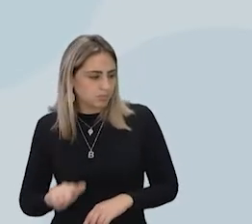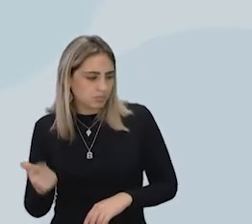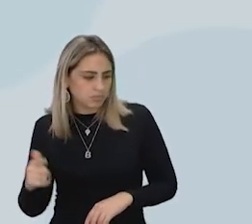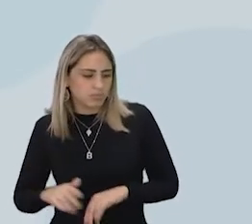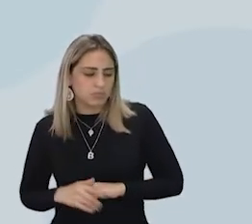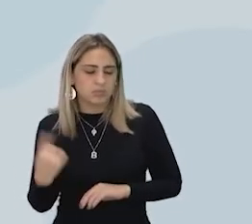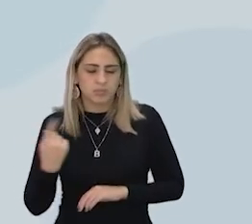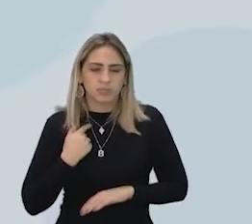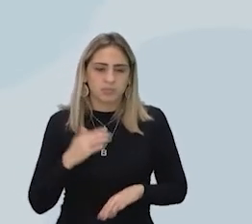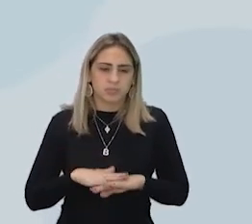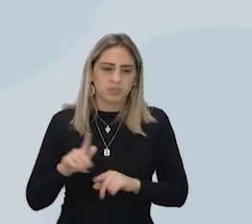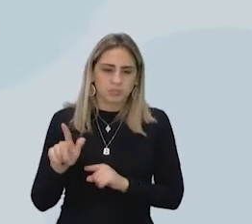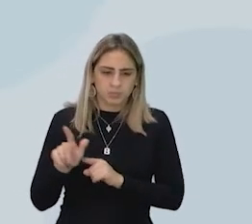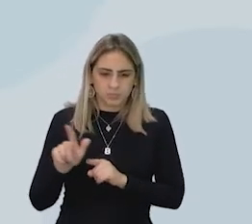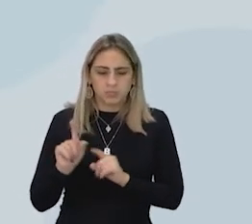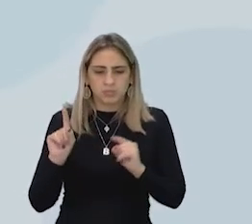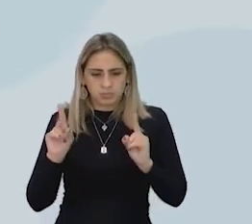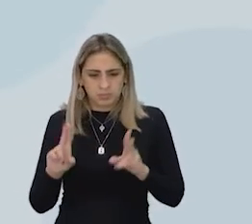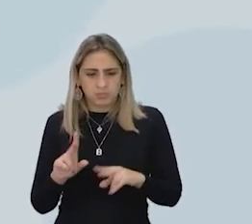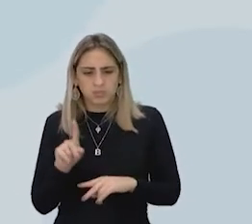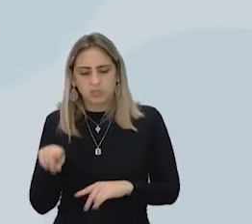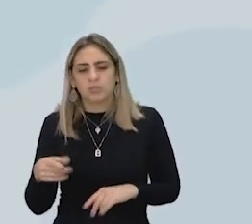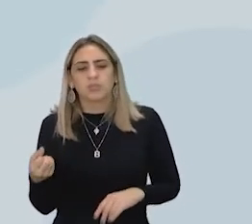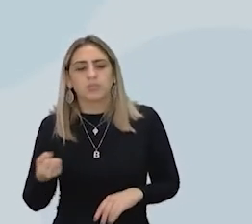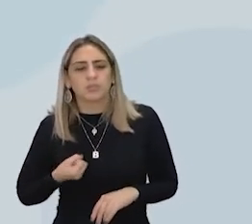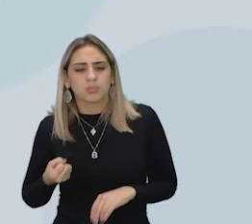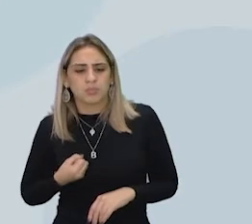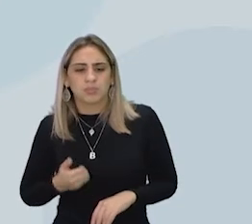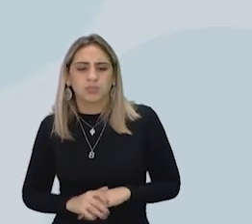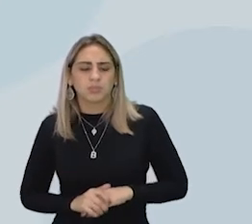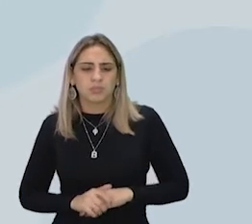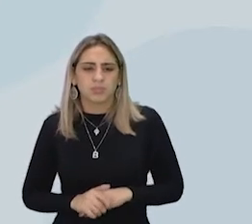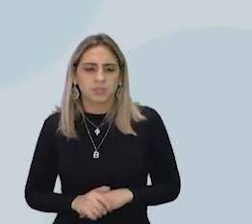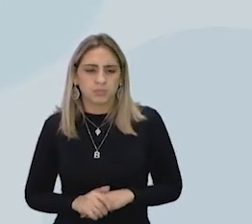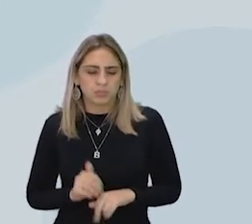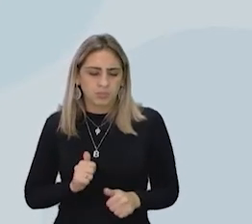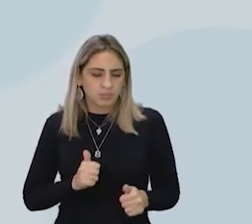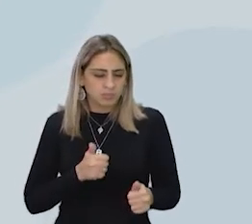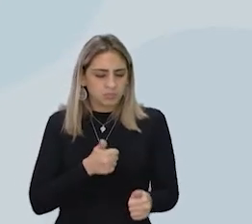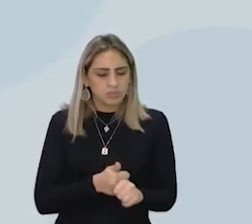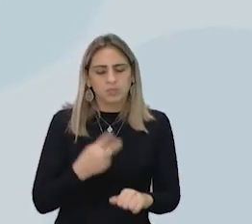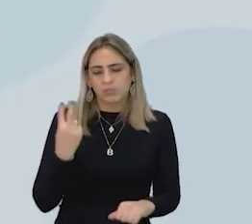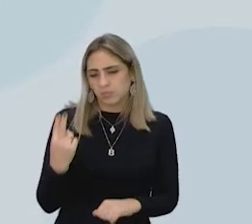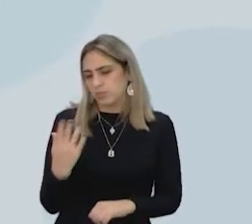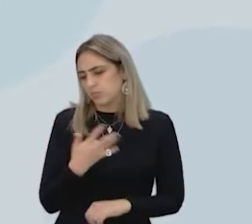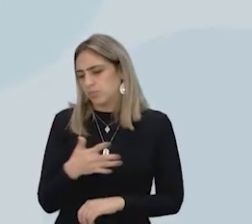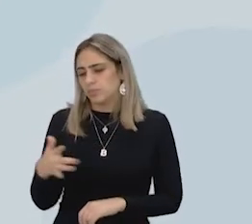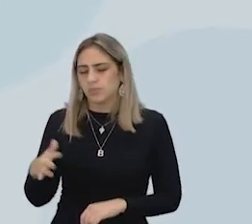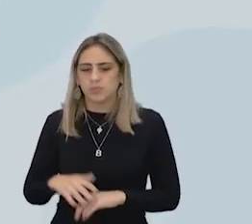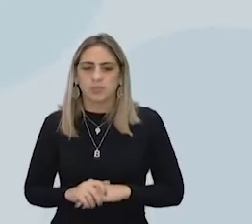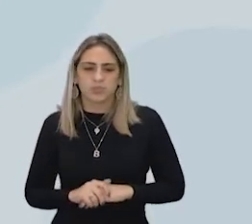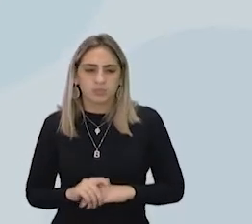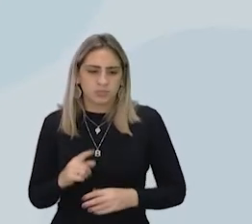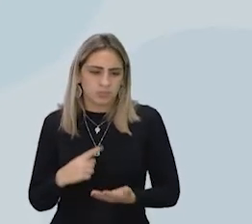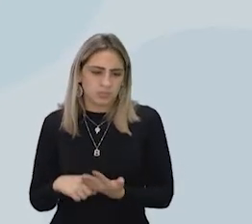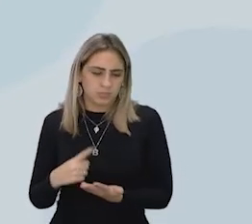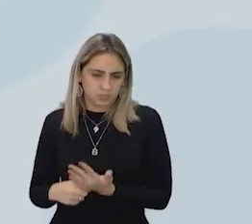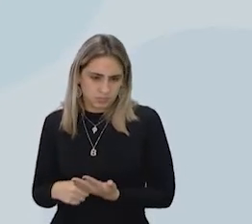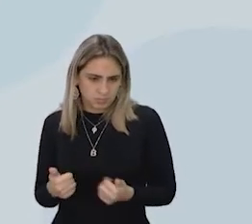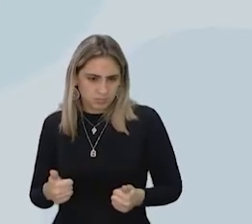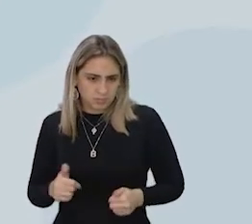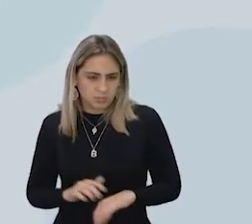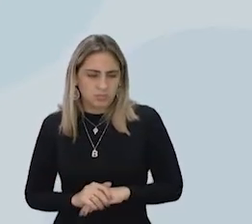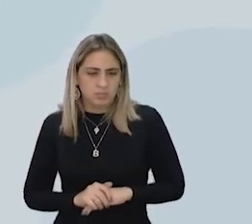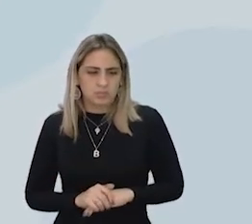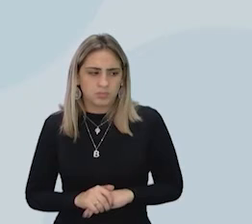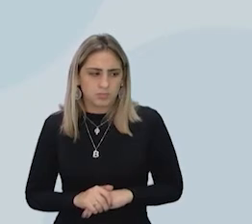a gente chama de letra, tá bom? Mas é um número que vale aproximadamente 2 e pouco, tá bom? Combinado? Então, eu conheço